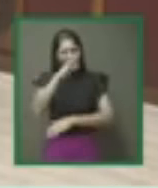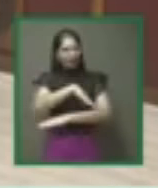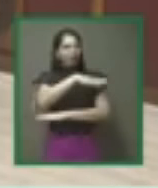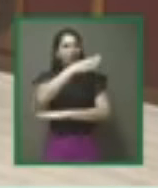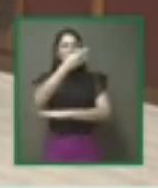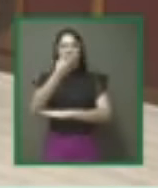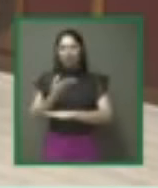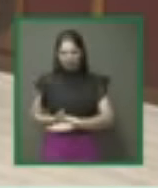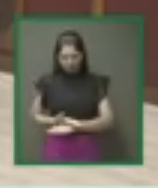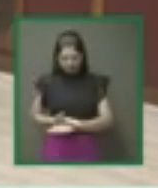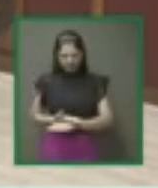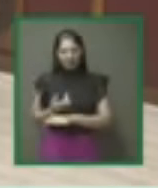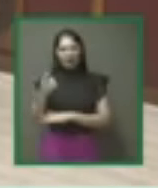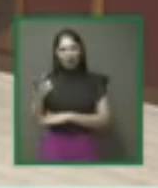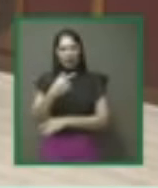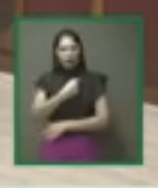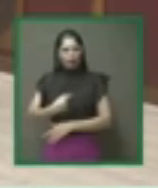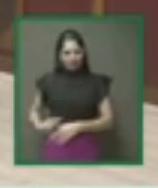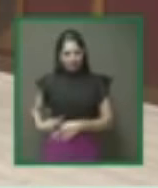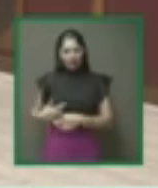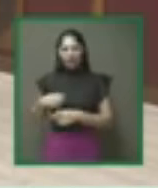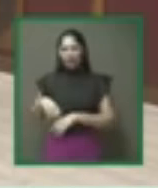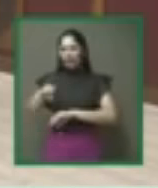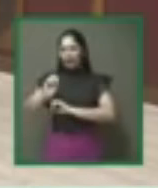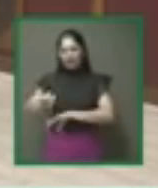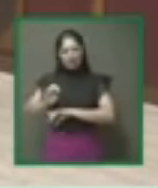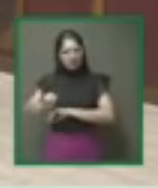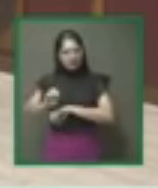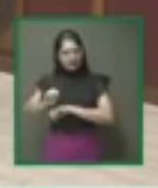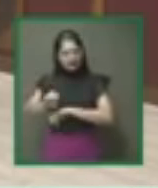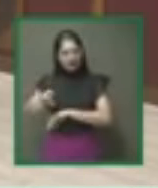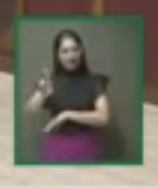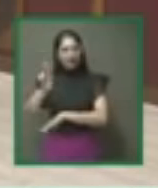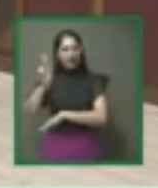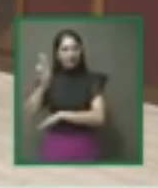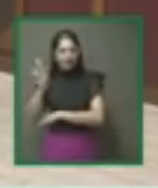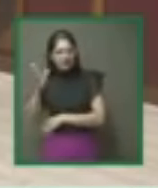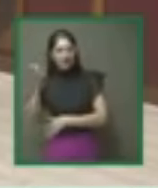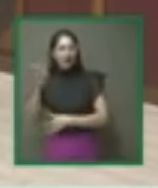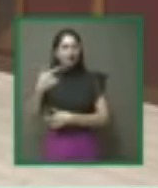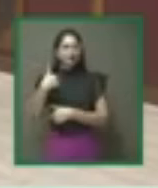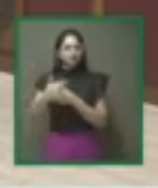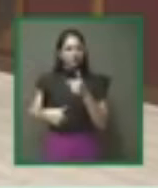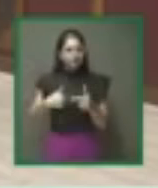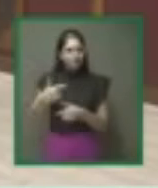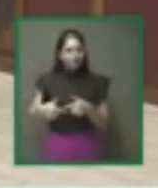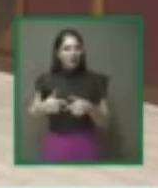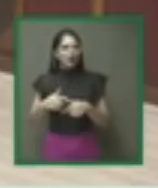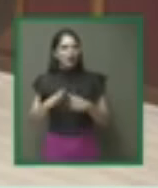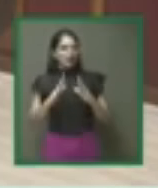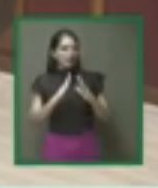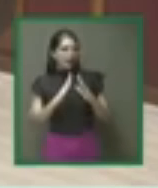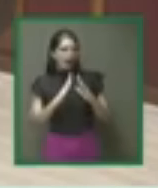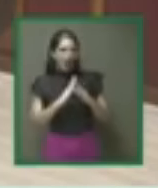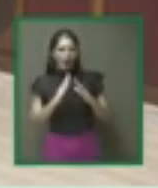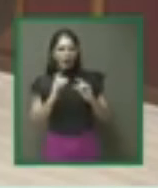né? Eu trabalhava no estado, eu dava aula na universidade, eu trabalhava na clínica média de